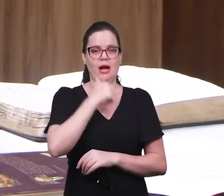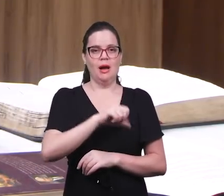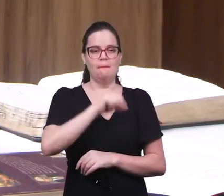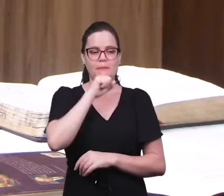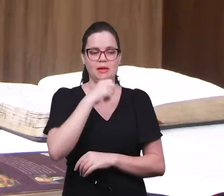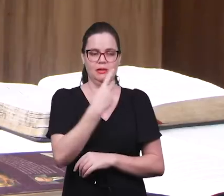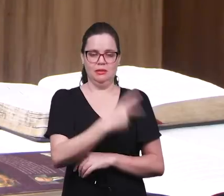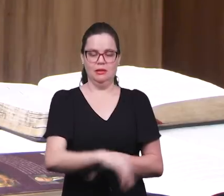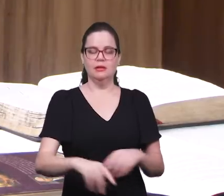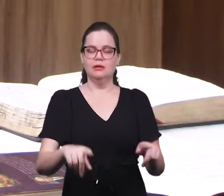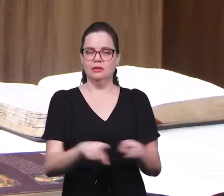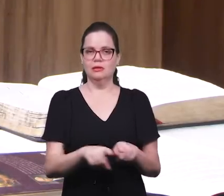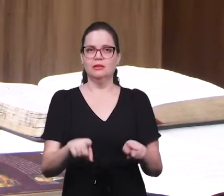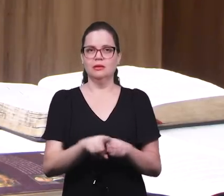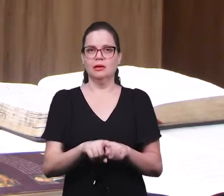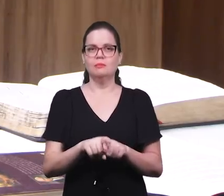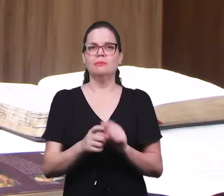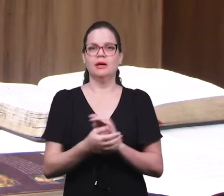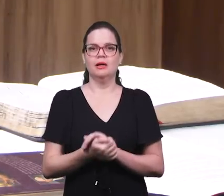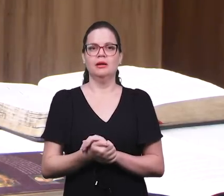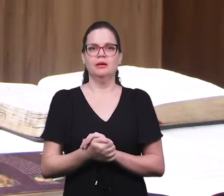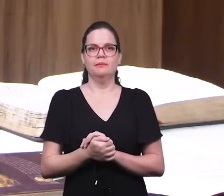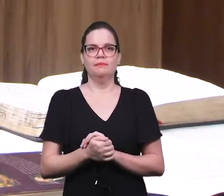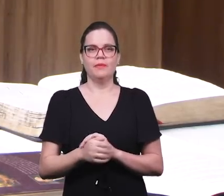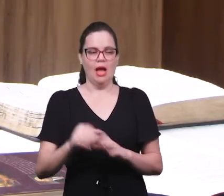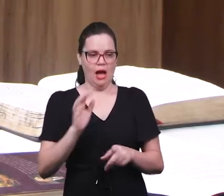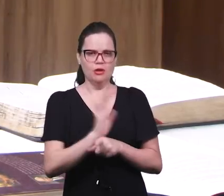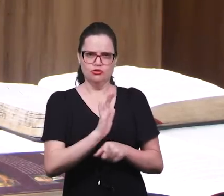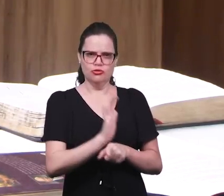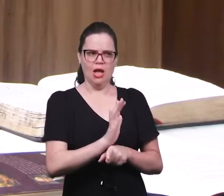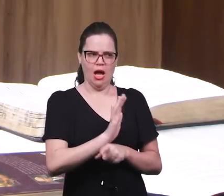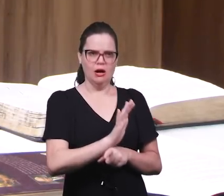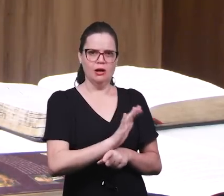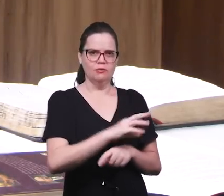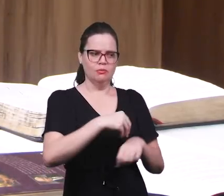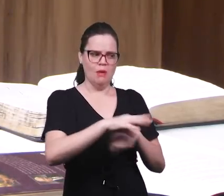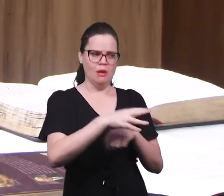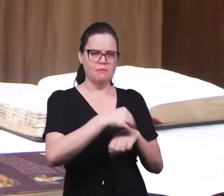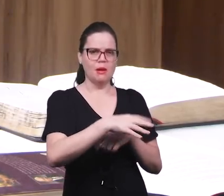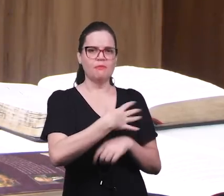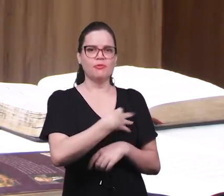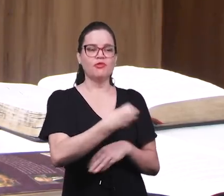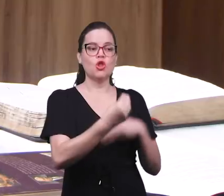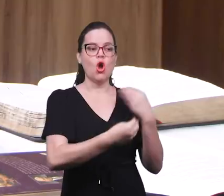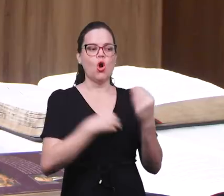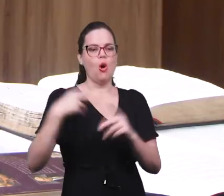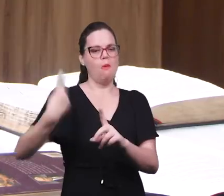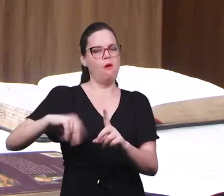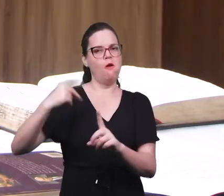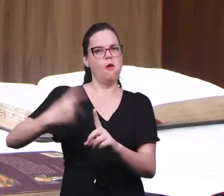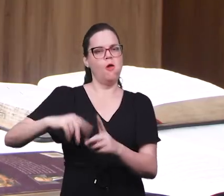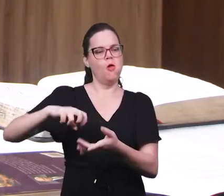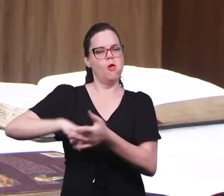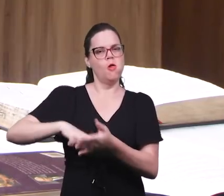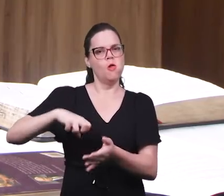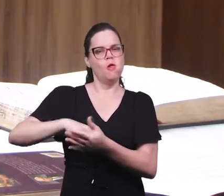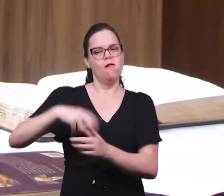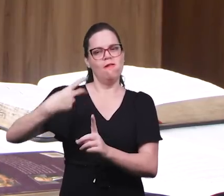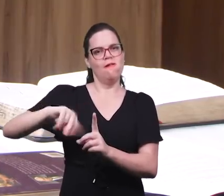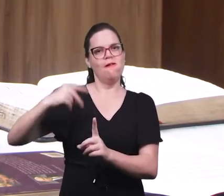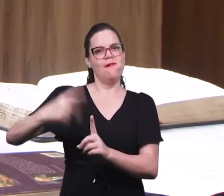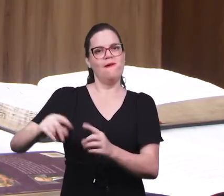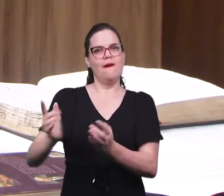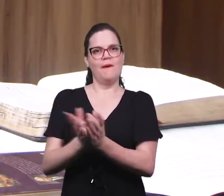morta também, ajudava muito ele a orientar nas torturas que ele fazia, né? Então, olha só, alguns casos, ele fez alguns